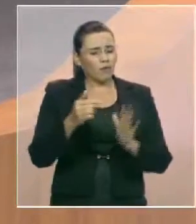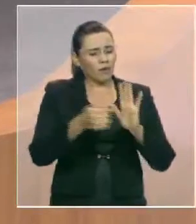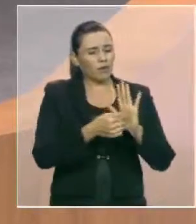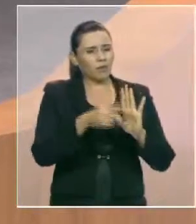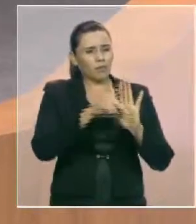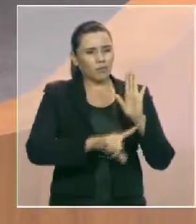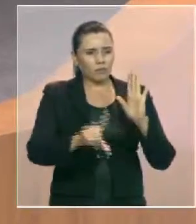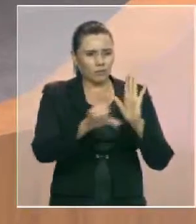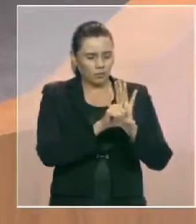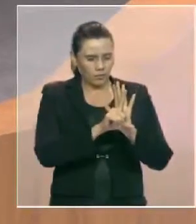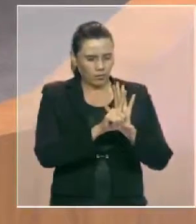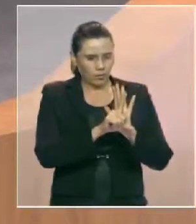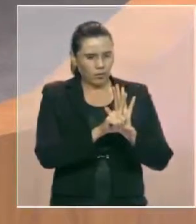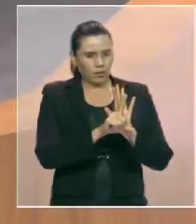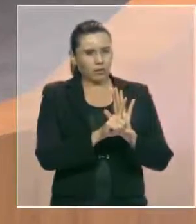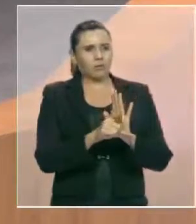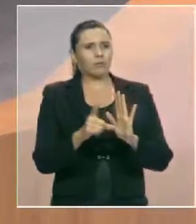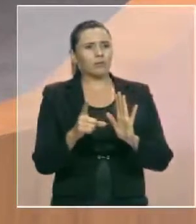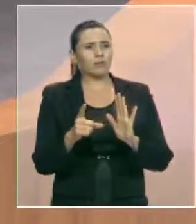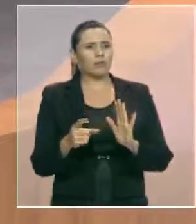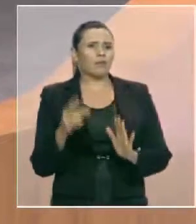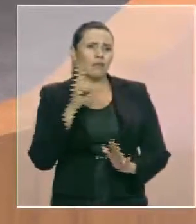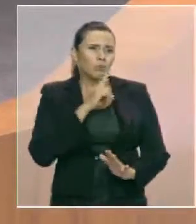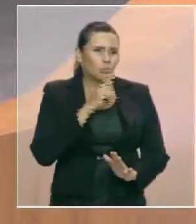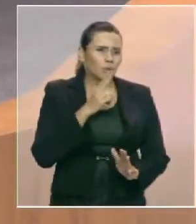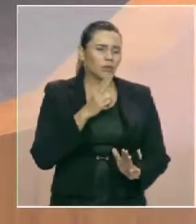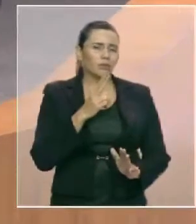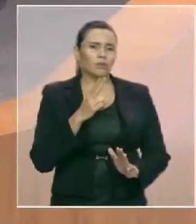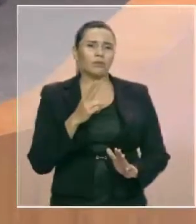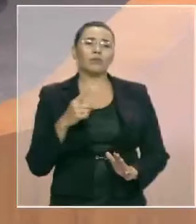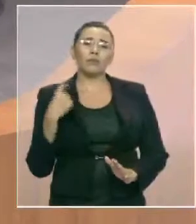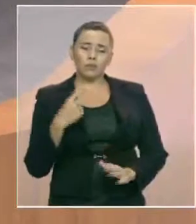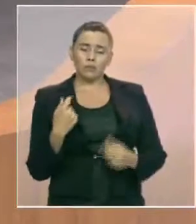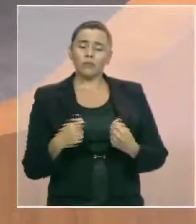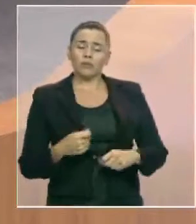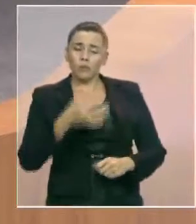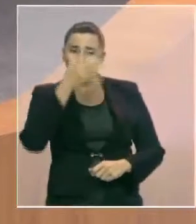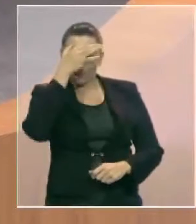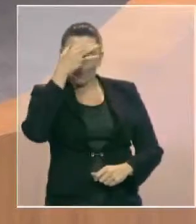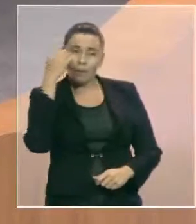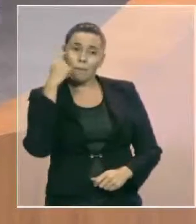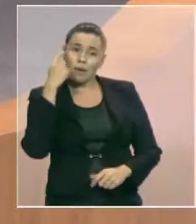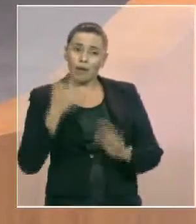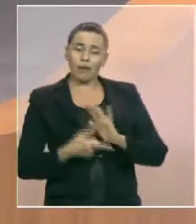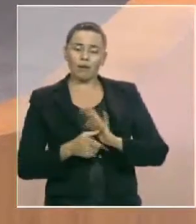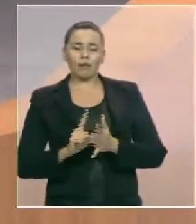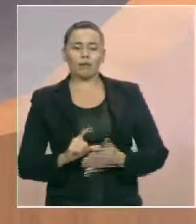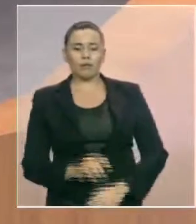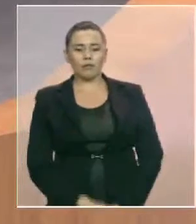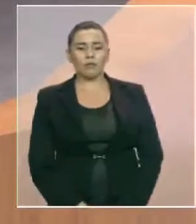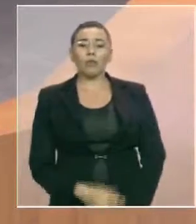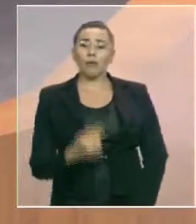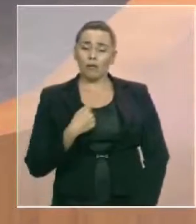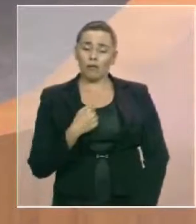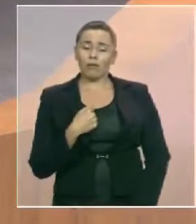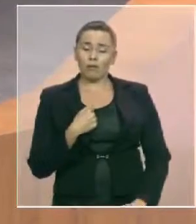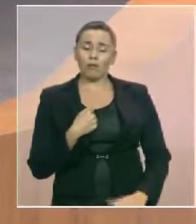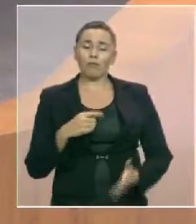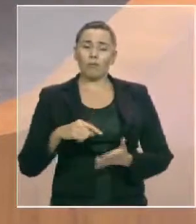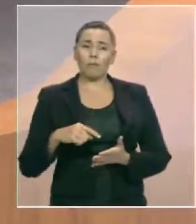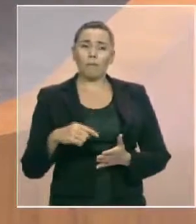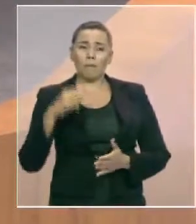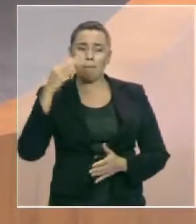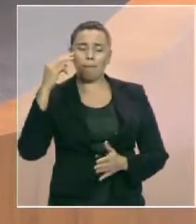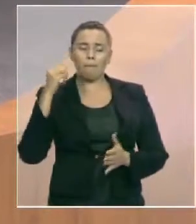informações necessárias. E olha que eu, como deputado, mandei um ofício para a CEPLAN. E